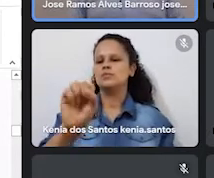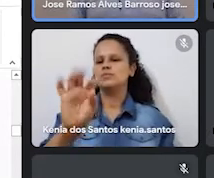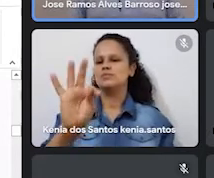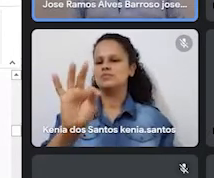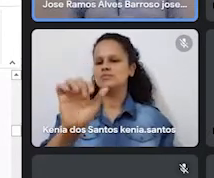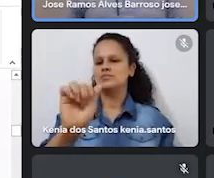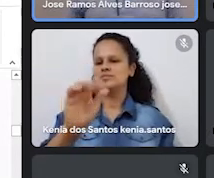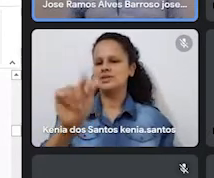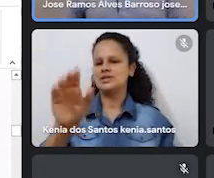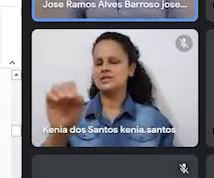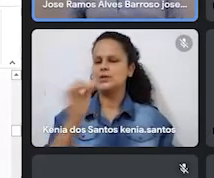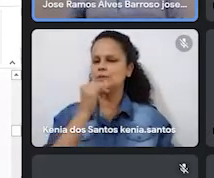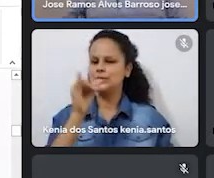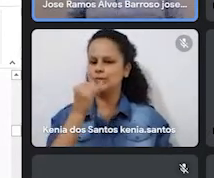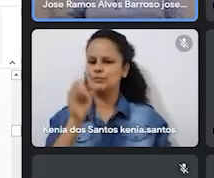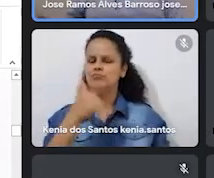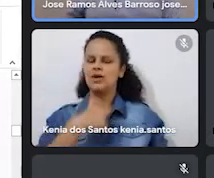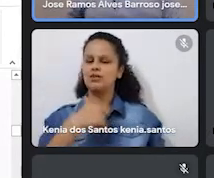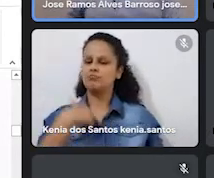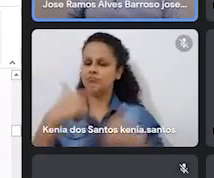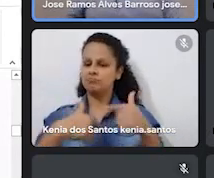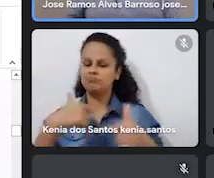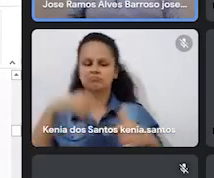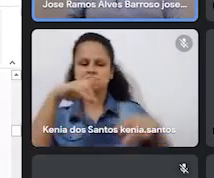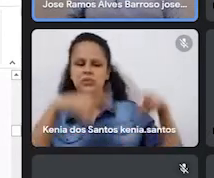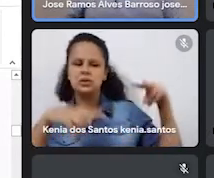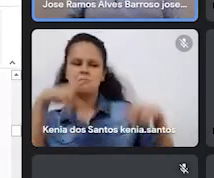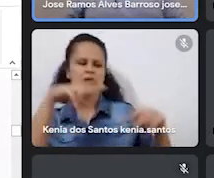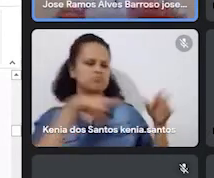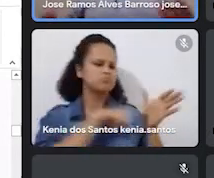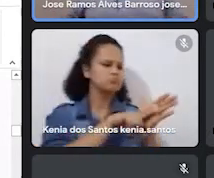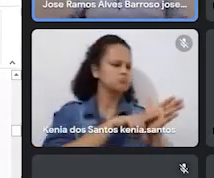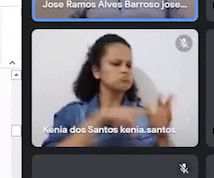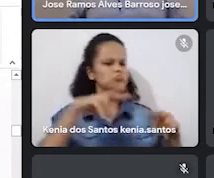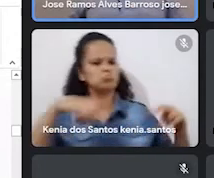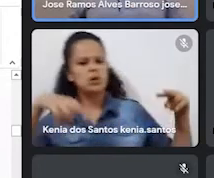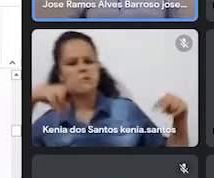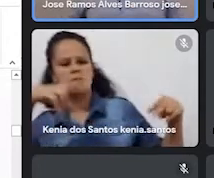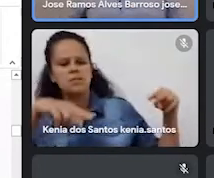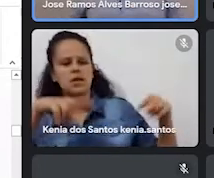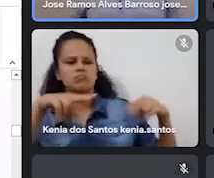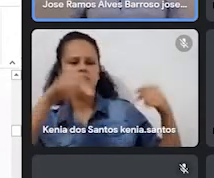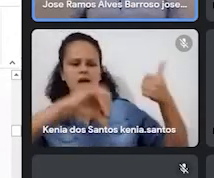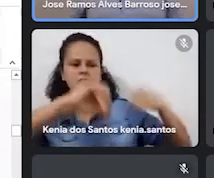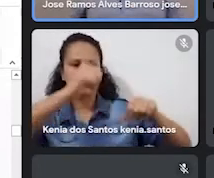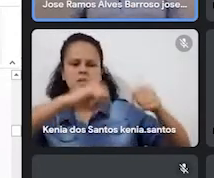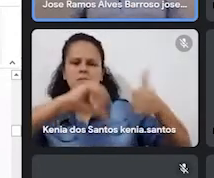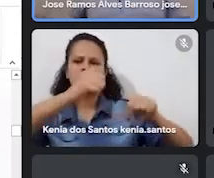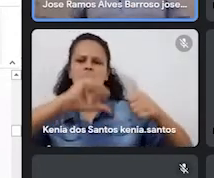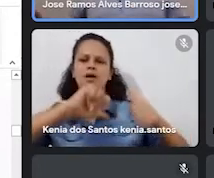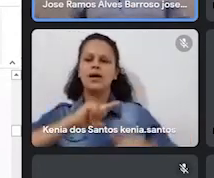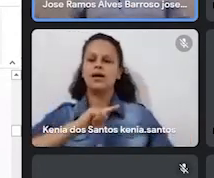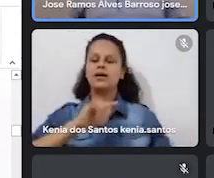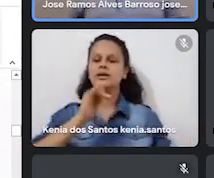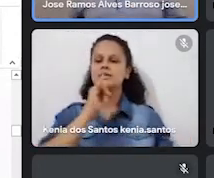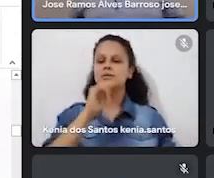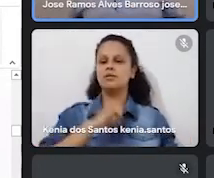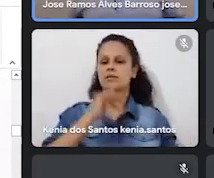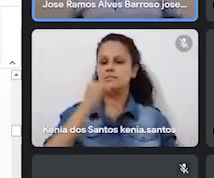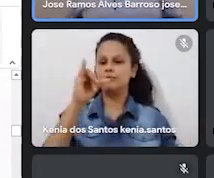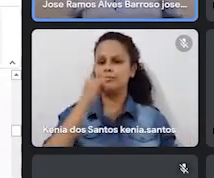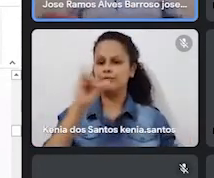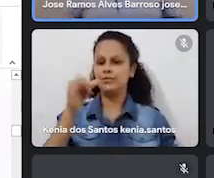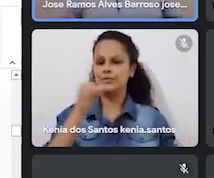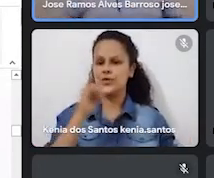Aí a gente ia lá, fazia as inspeções, ou tinha uma ligação nova. Quando tinha uma ligação